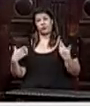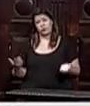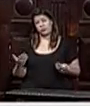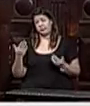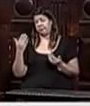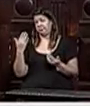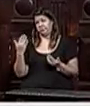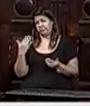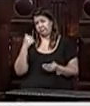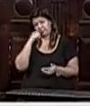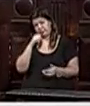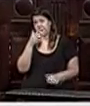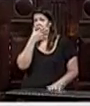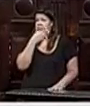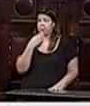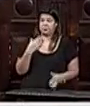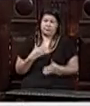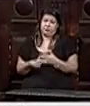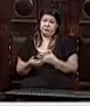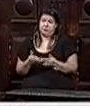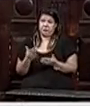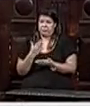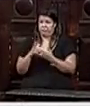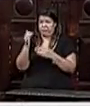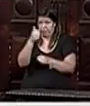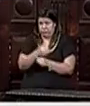sucessora do usurpador